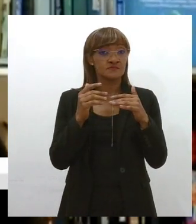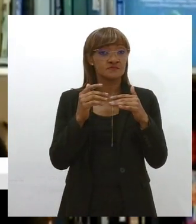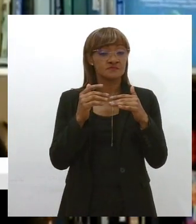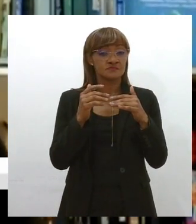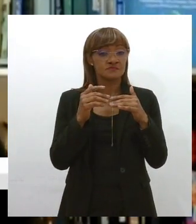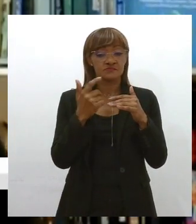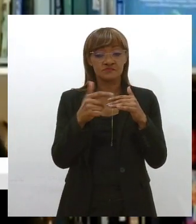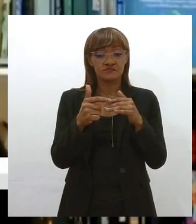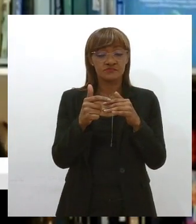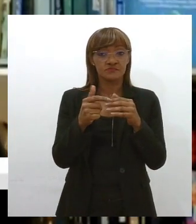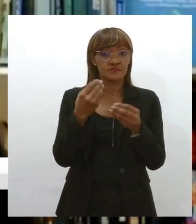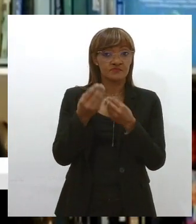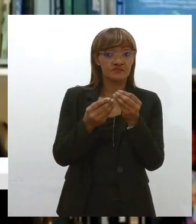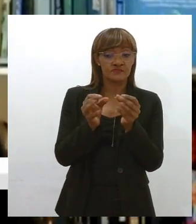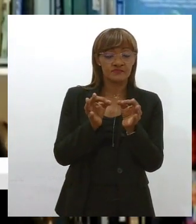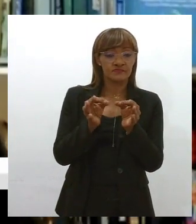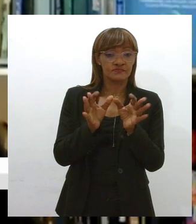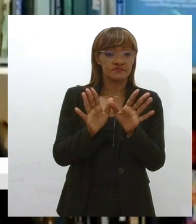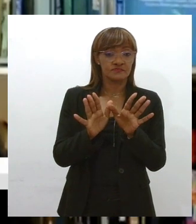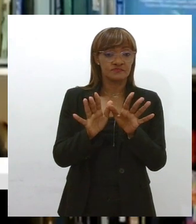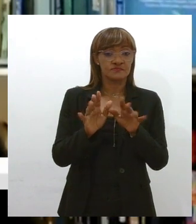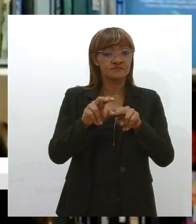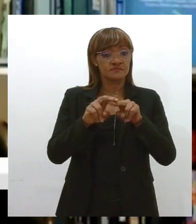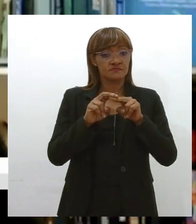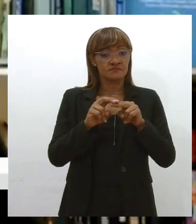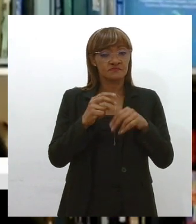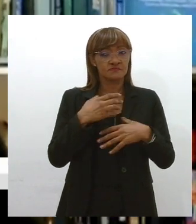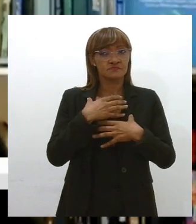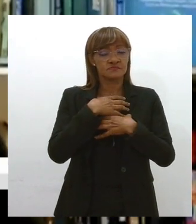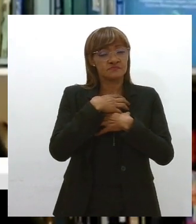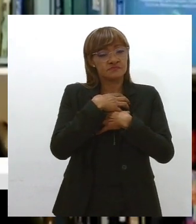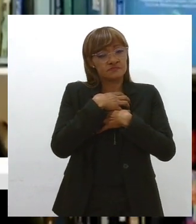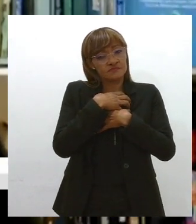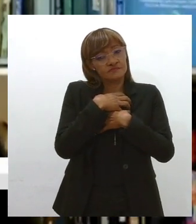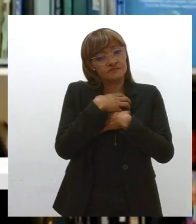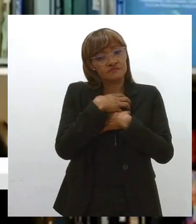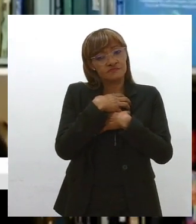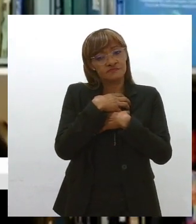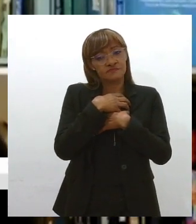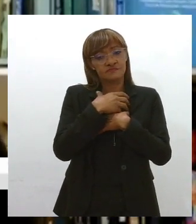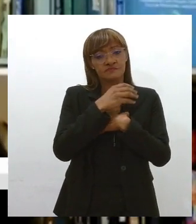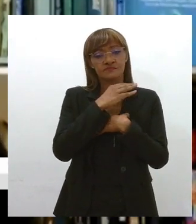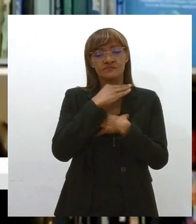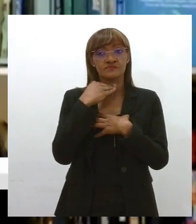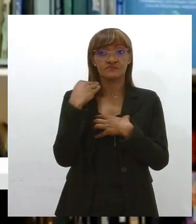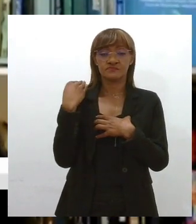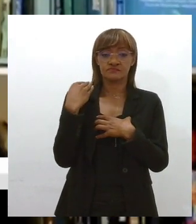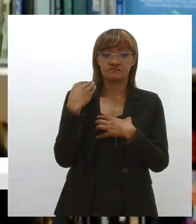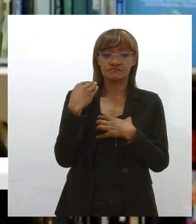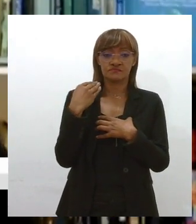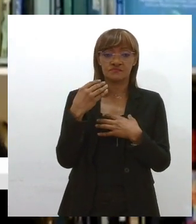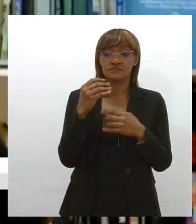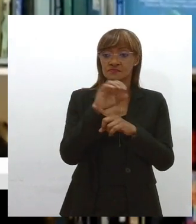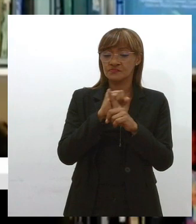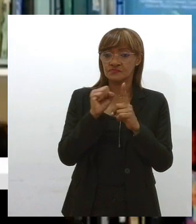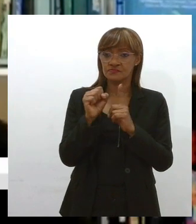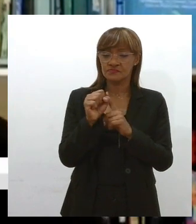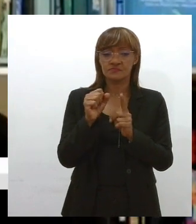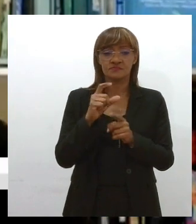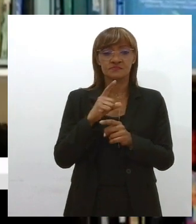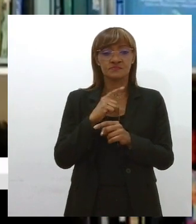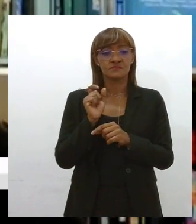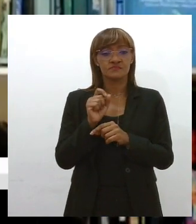acabamos nos aproximando muito da morte. E é uma coisa que a gente, enquanto sociedade, tem vindo de um